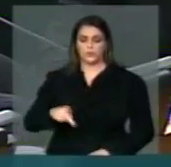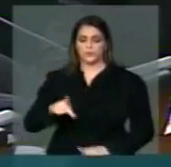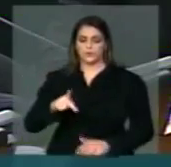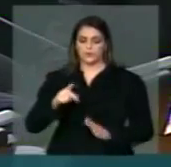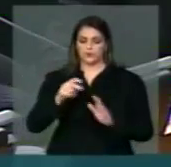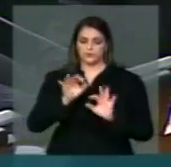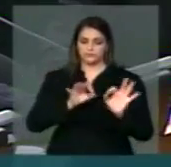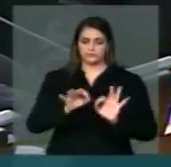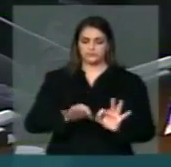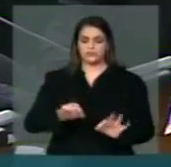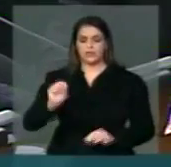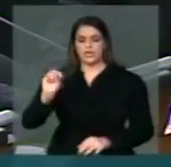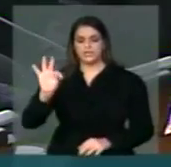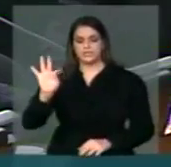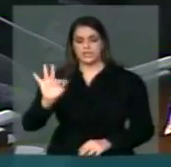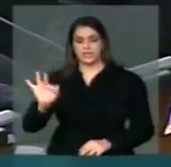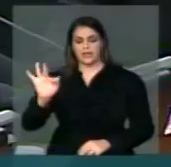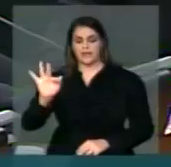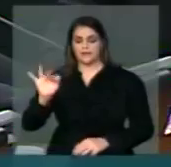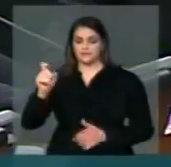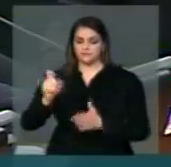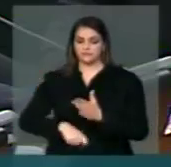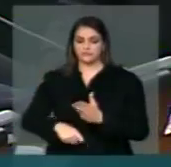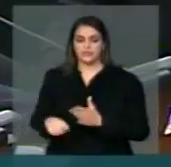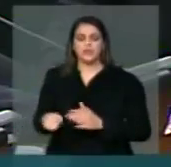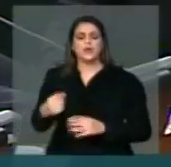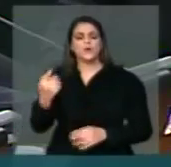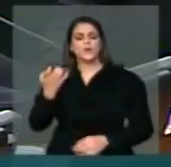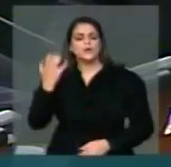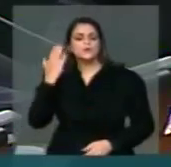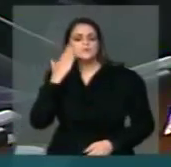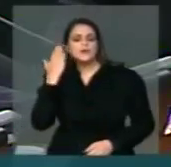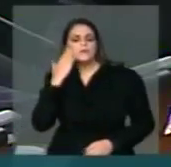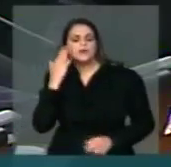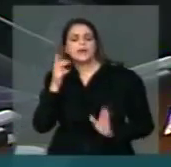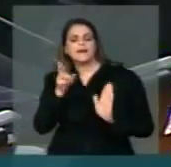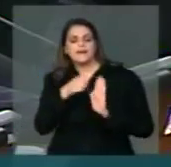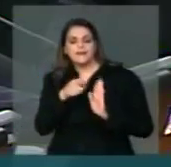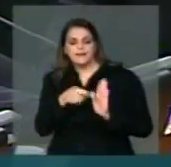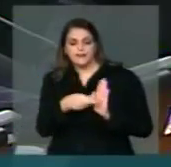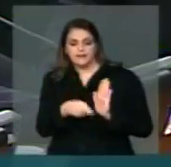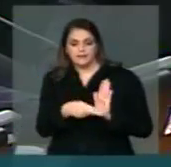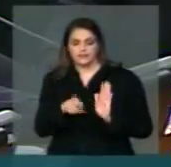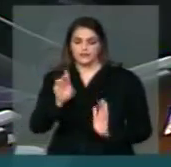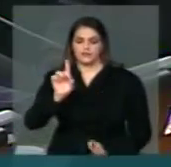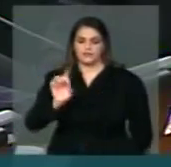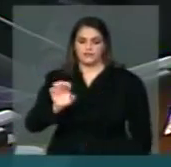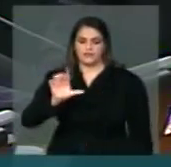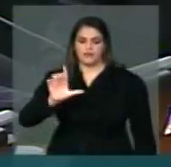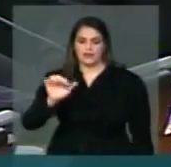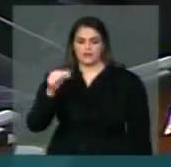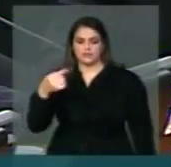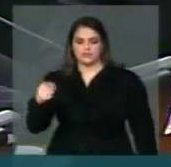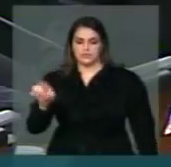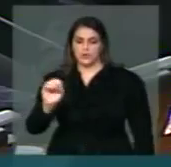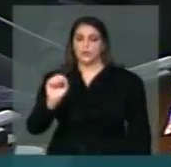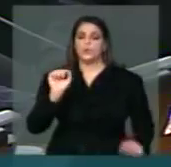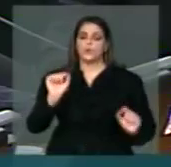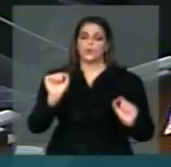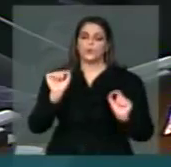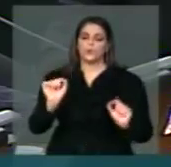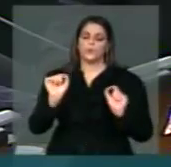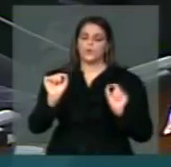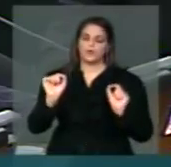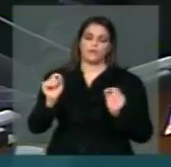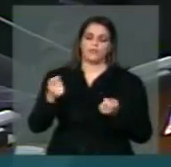STF. Eu não quero saber o teor da delação. Eu quero saber os termos da delação. O que foi negociado para que